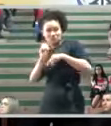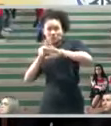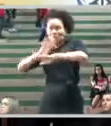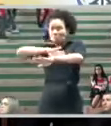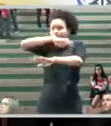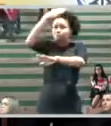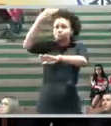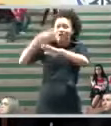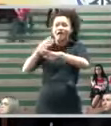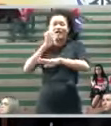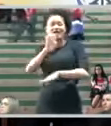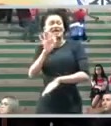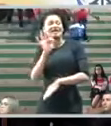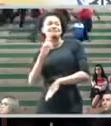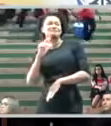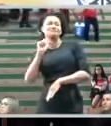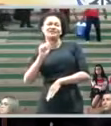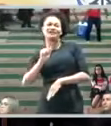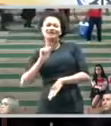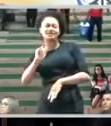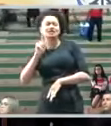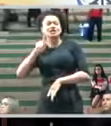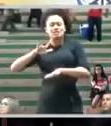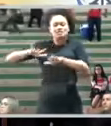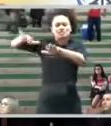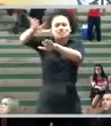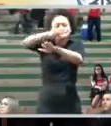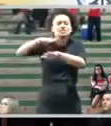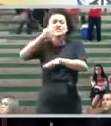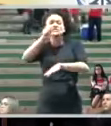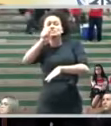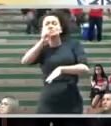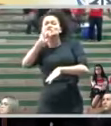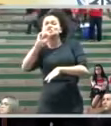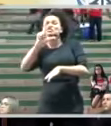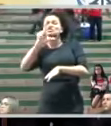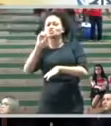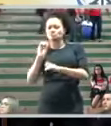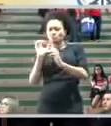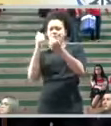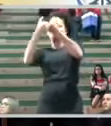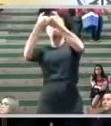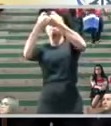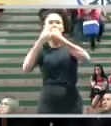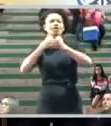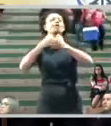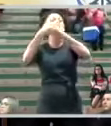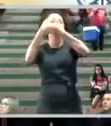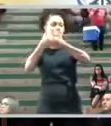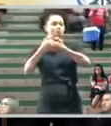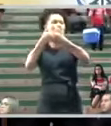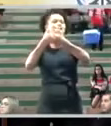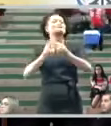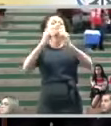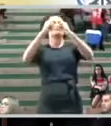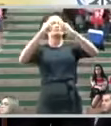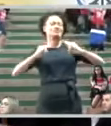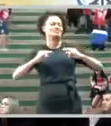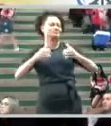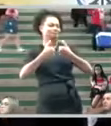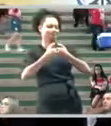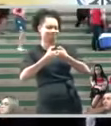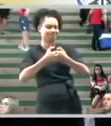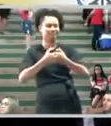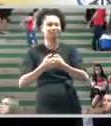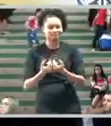de Efraim, ali nos termos de Siló, é colocado a arca no tabernáculo de Deus. Então, agora o povo